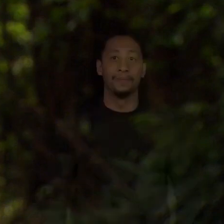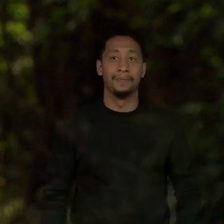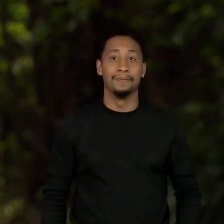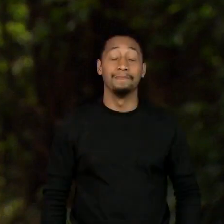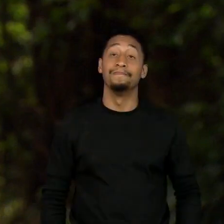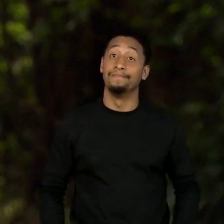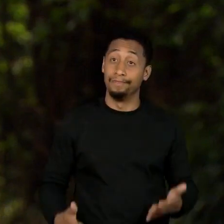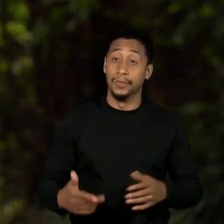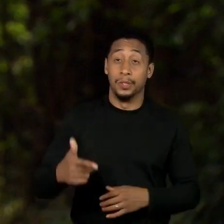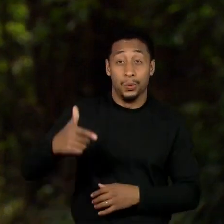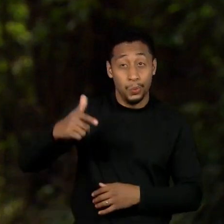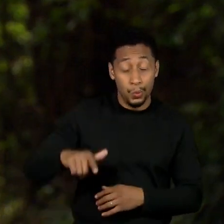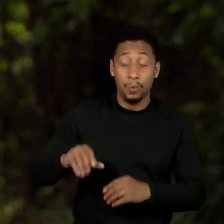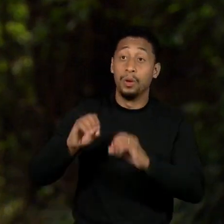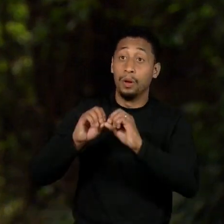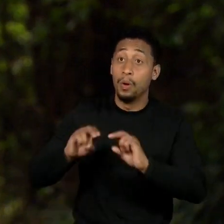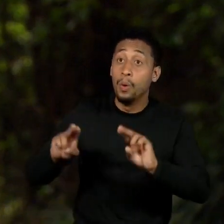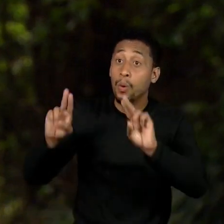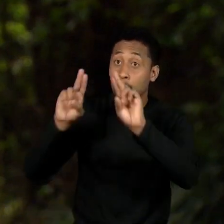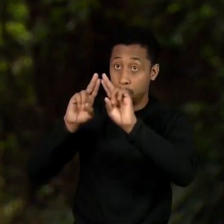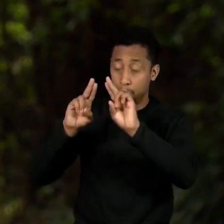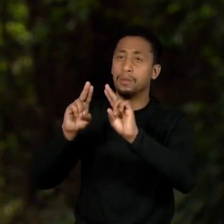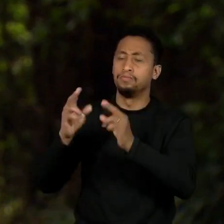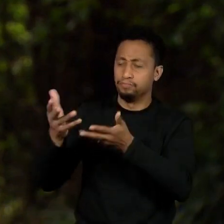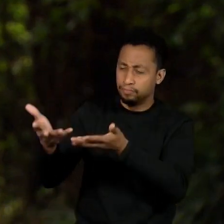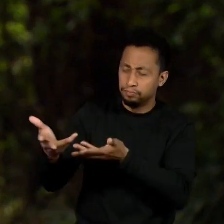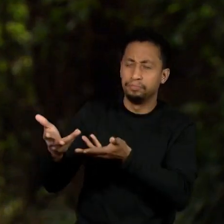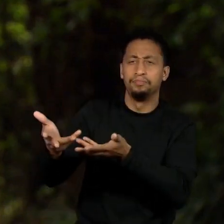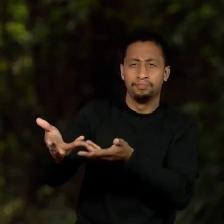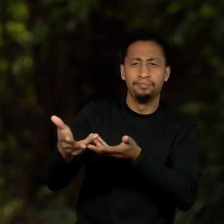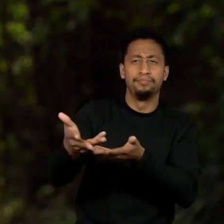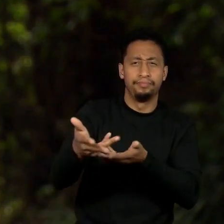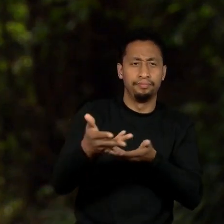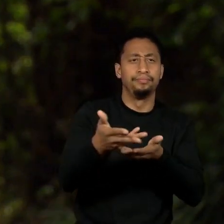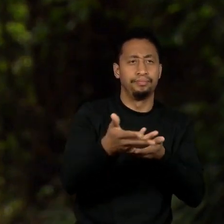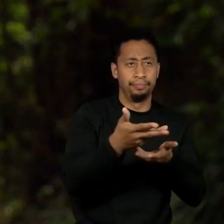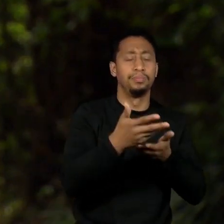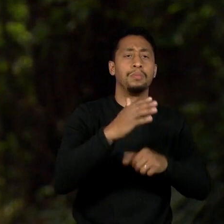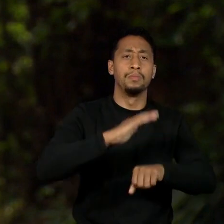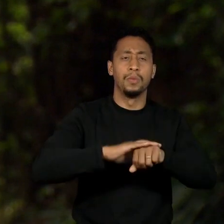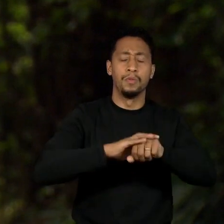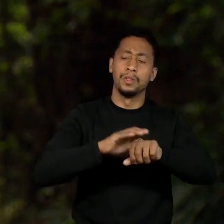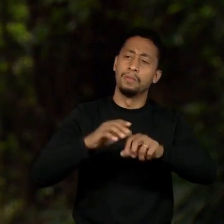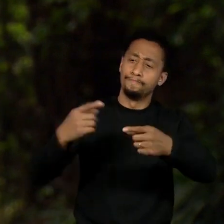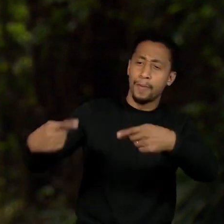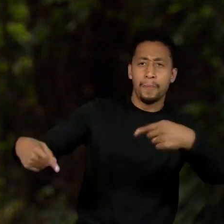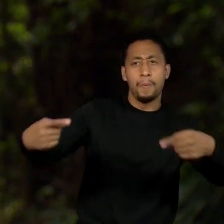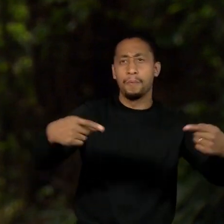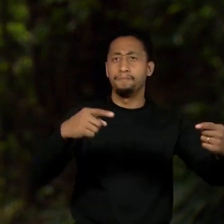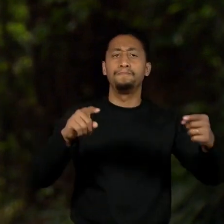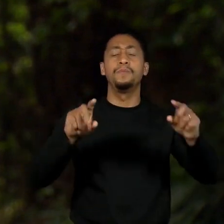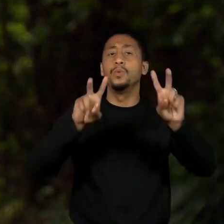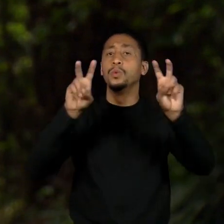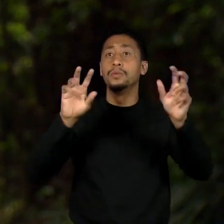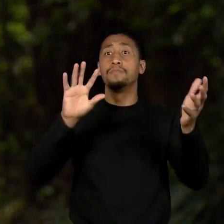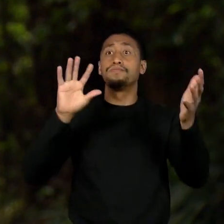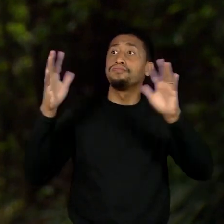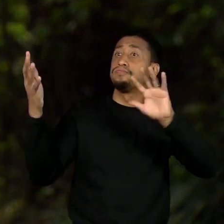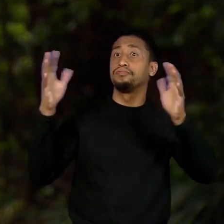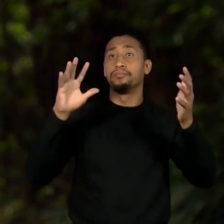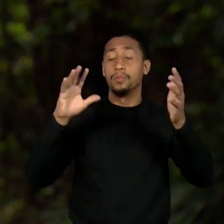Mais uma vez, a ONU, Organização das Nações Unidas, vai promover o debate sobre mudanças climáticas.